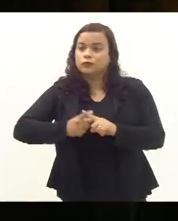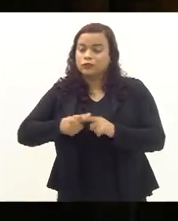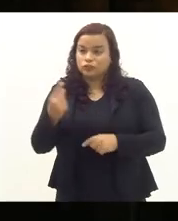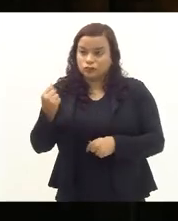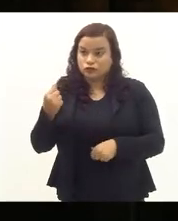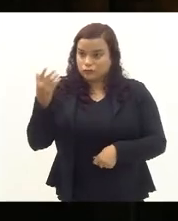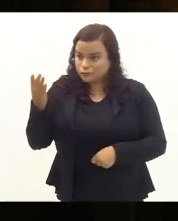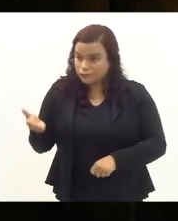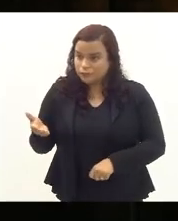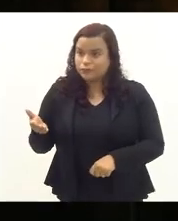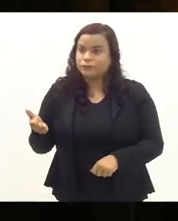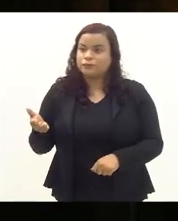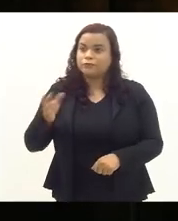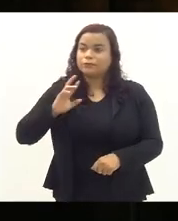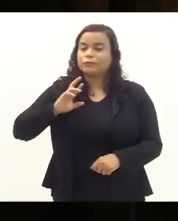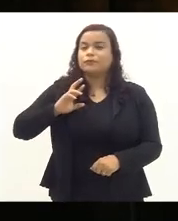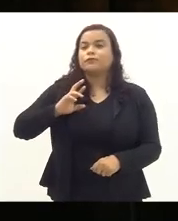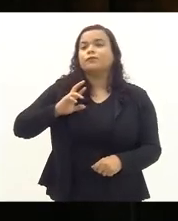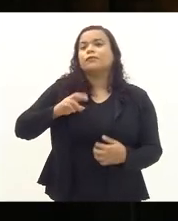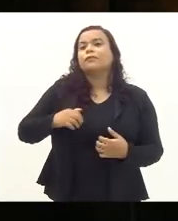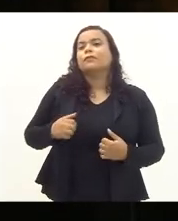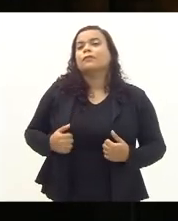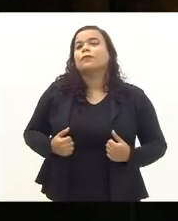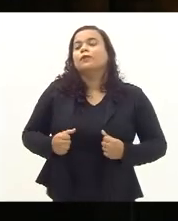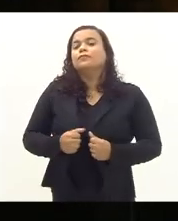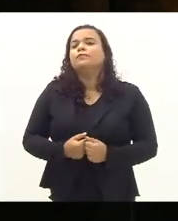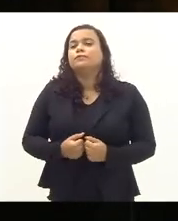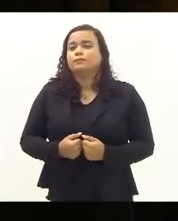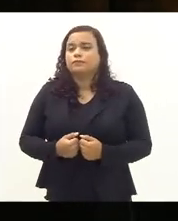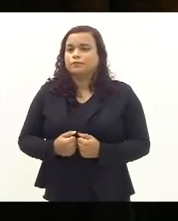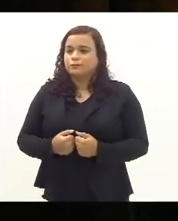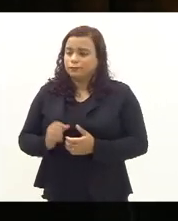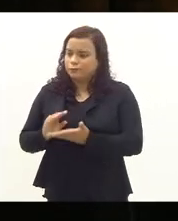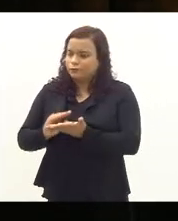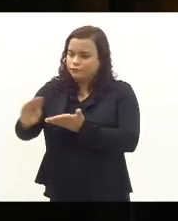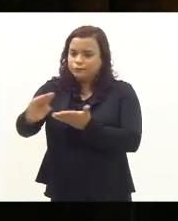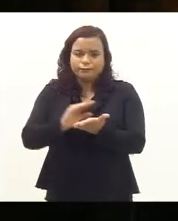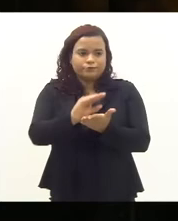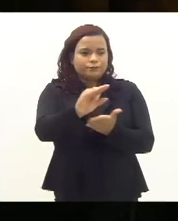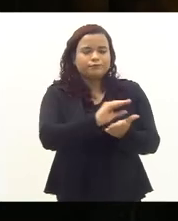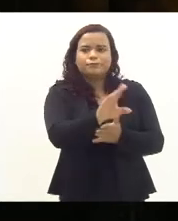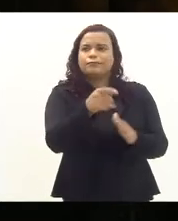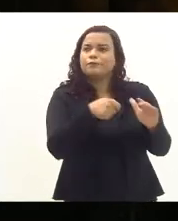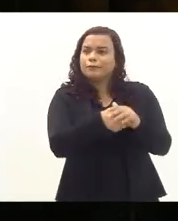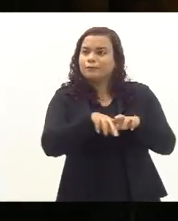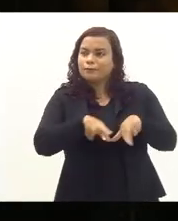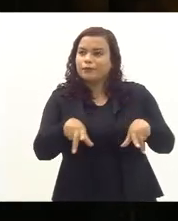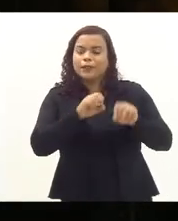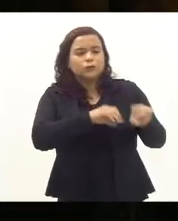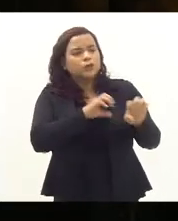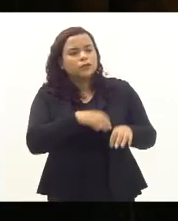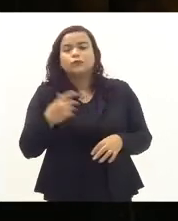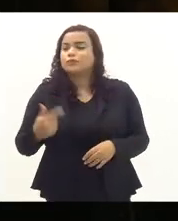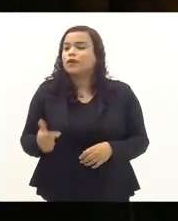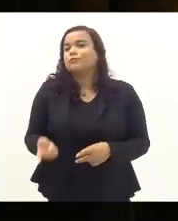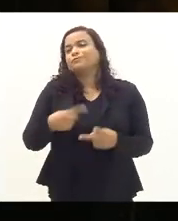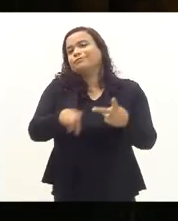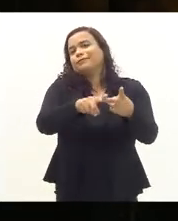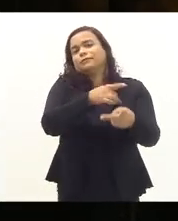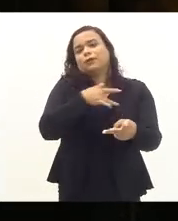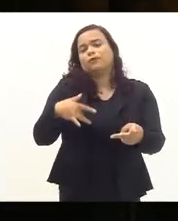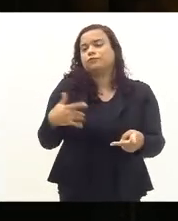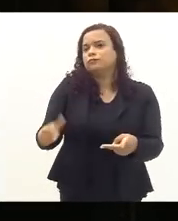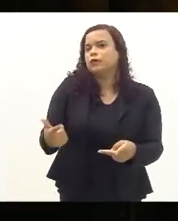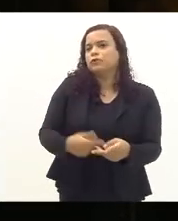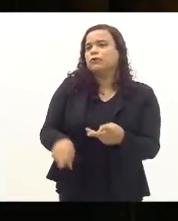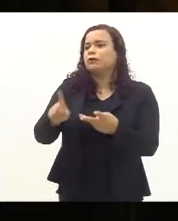esse dinheiro não vai deixar de ser um recurso para investir na educação na saúde